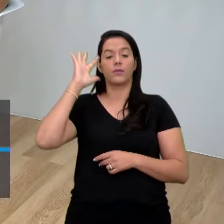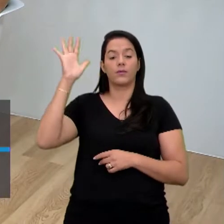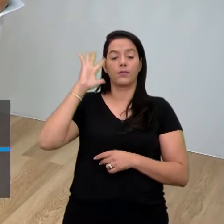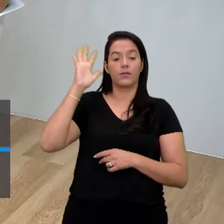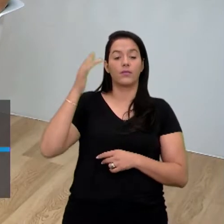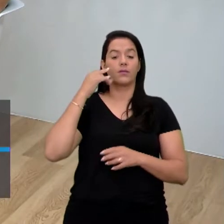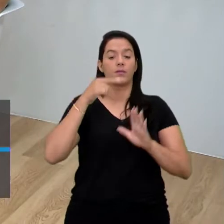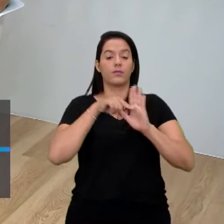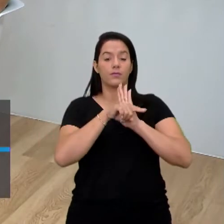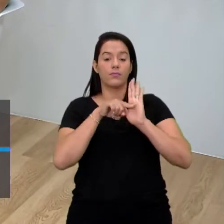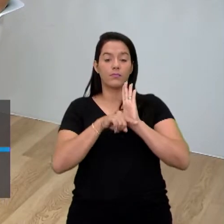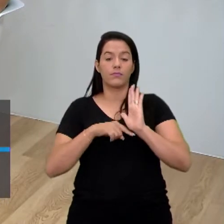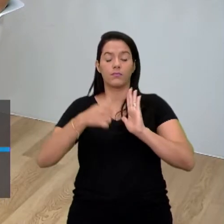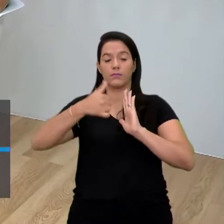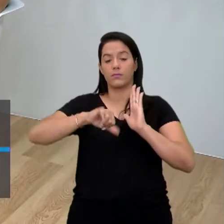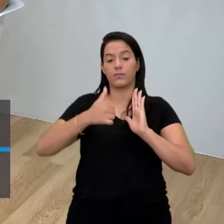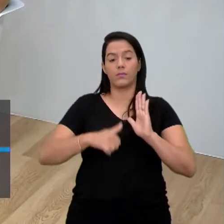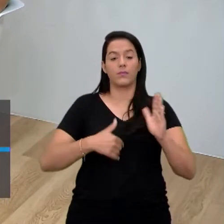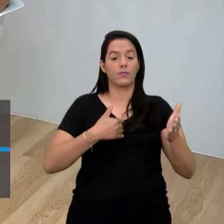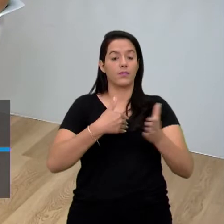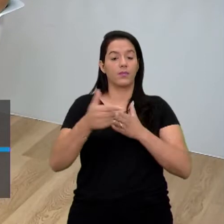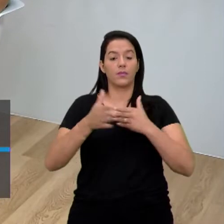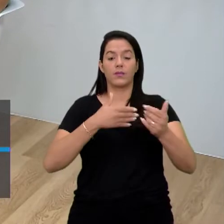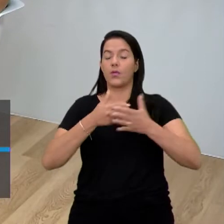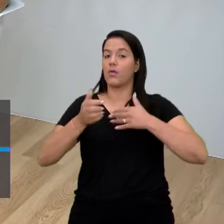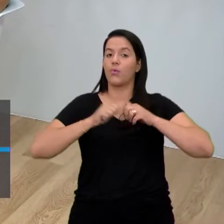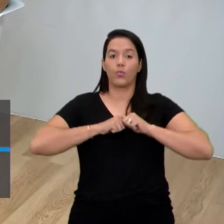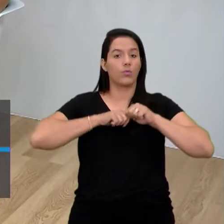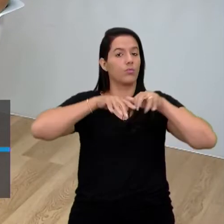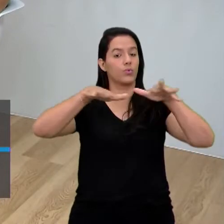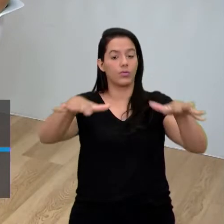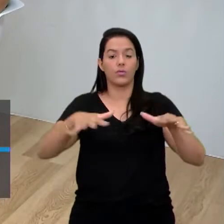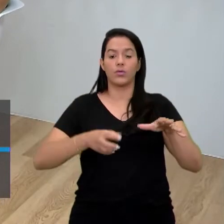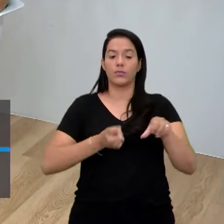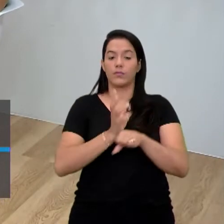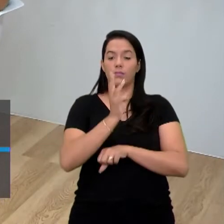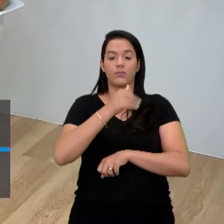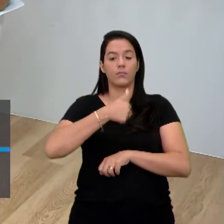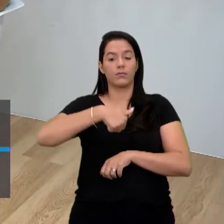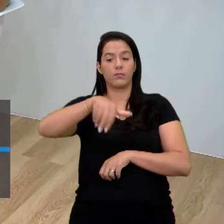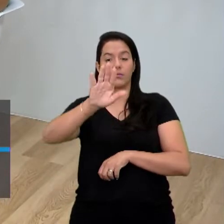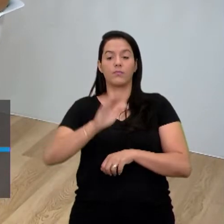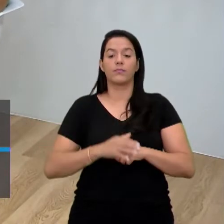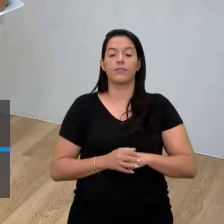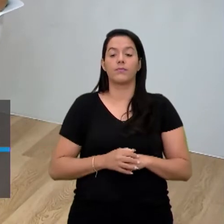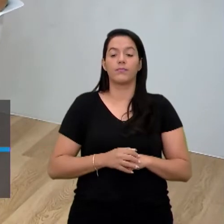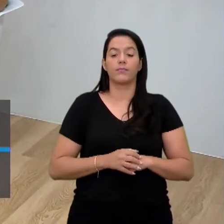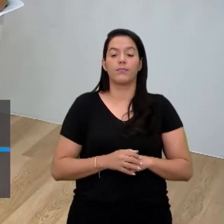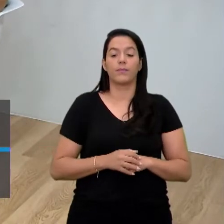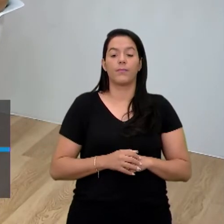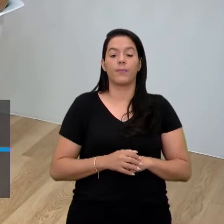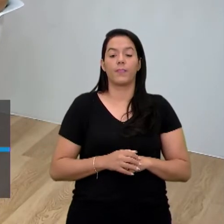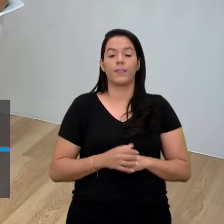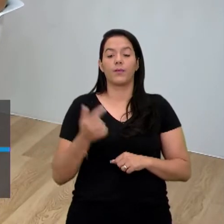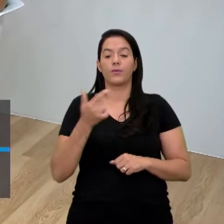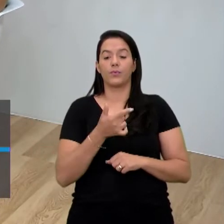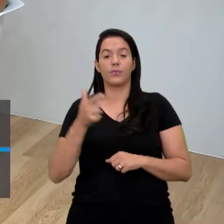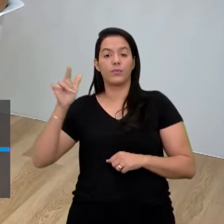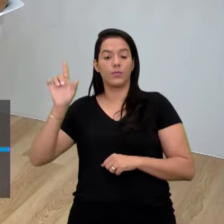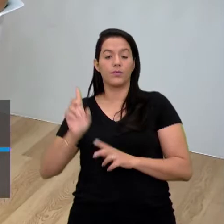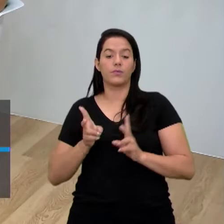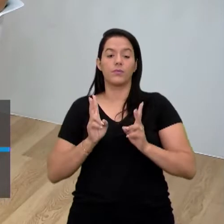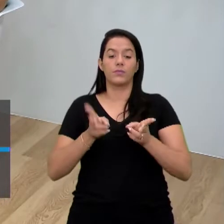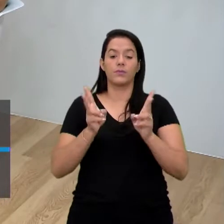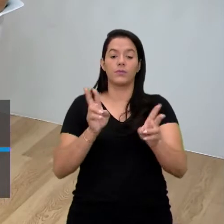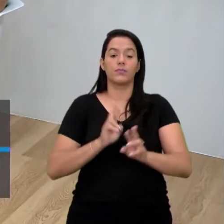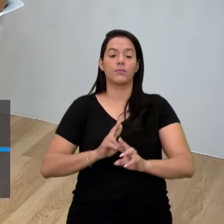pensamento, análise. Ele sai lá compartilhando com a tia do Zap e vai embora. É que o segredo, é o que você falou, o outro sempre é o diferente,